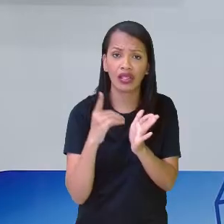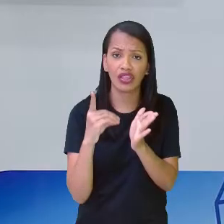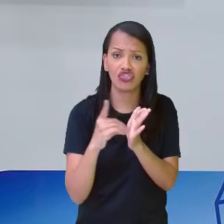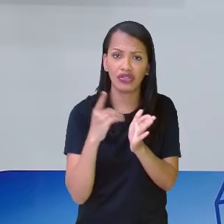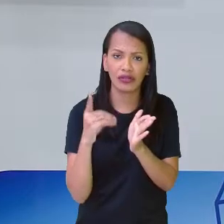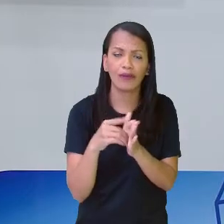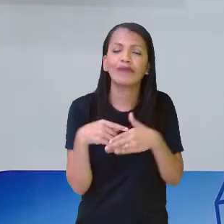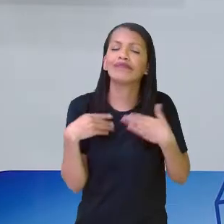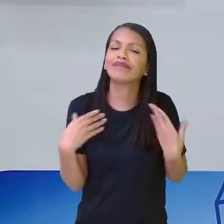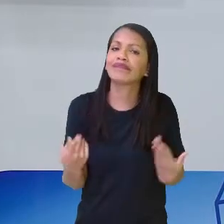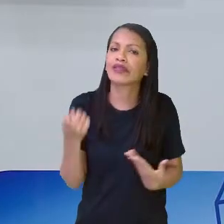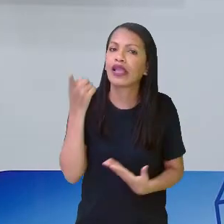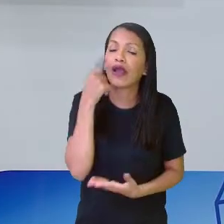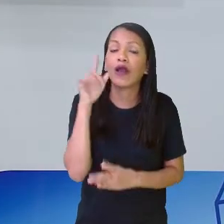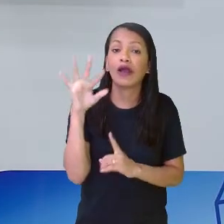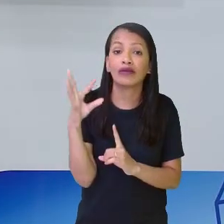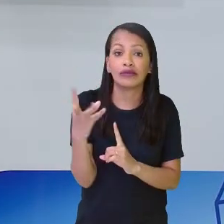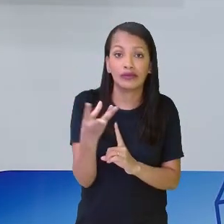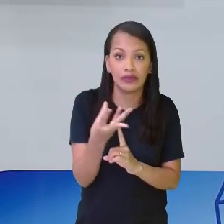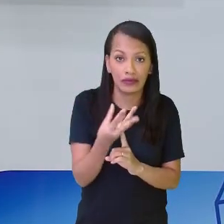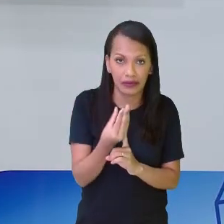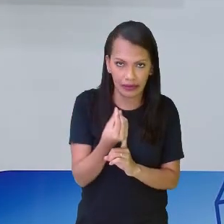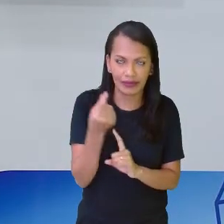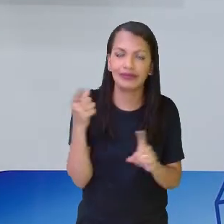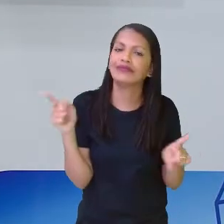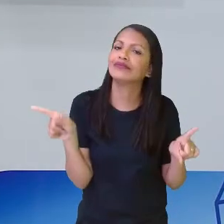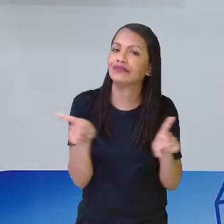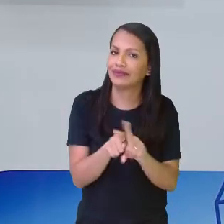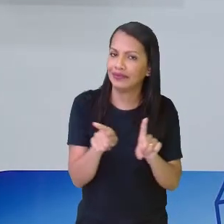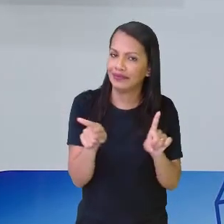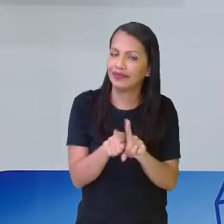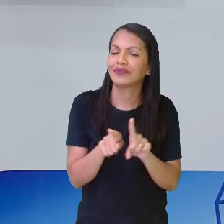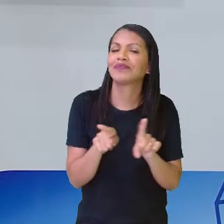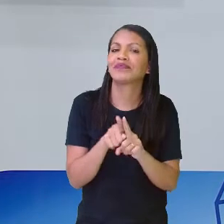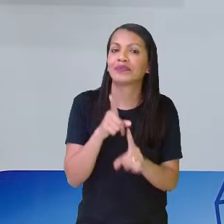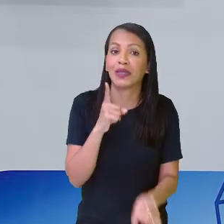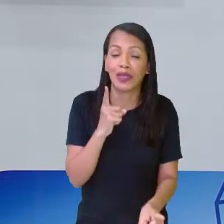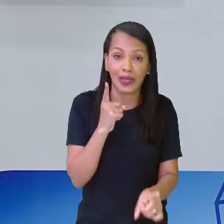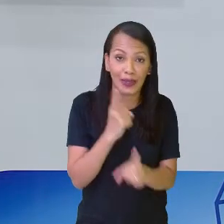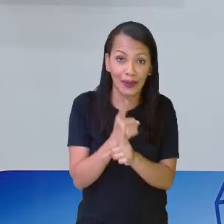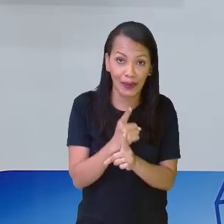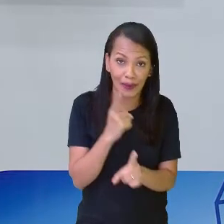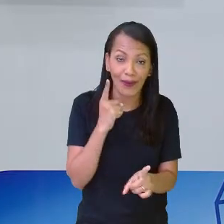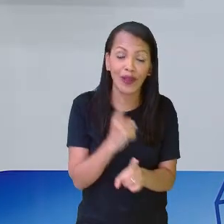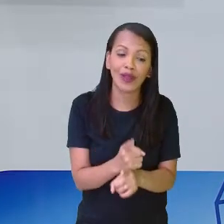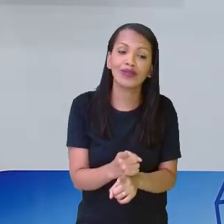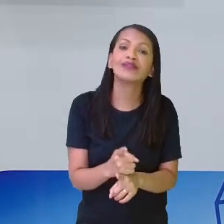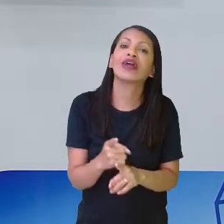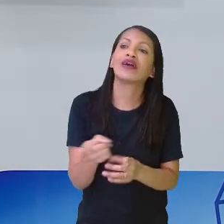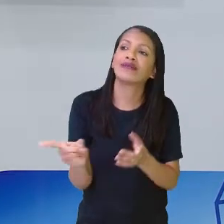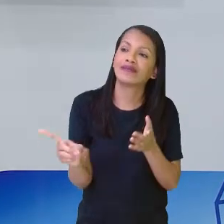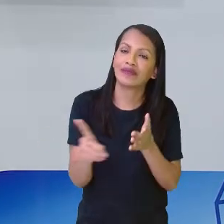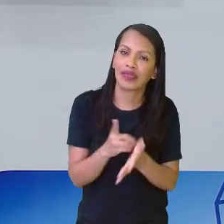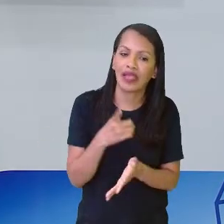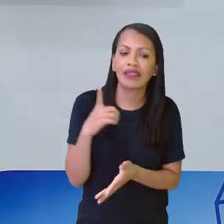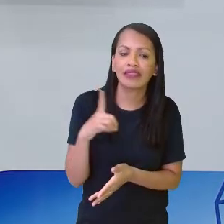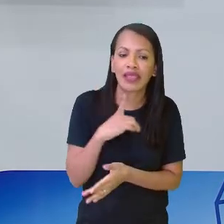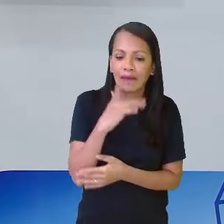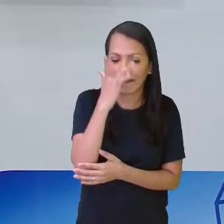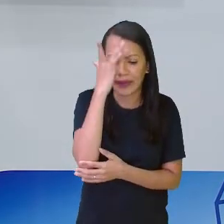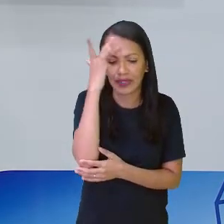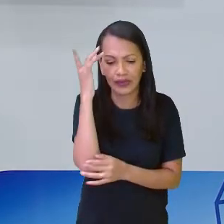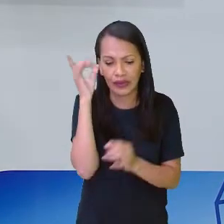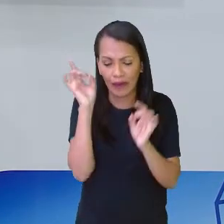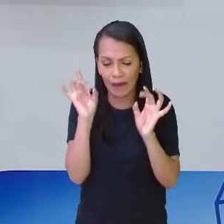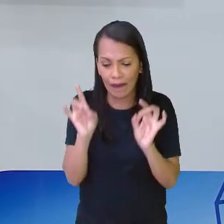arte, né, esse desenho, essa pintura, também a gente encontra no meio digital. Existem pessoas